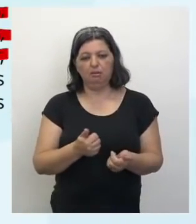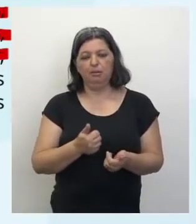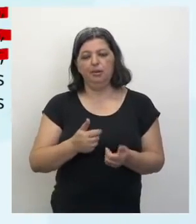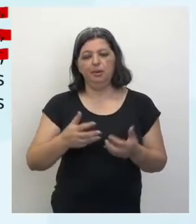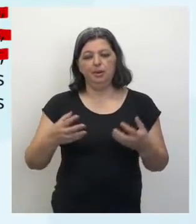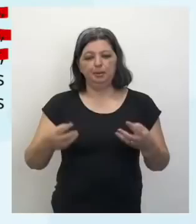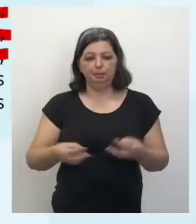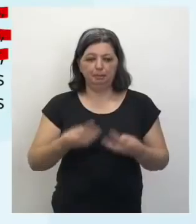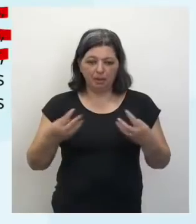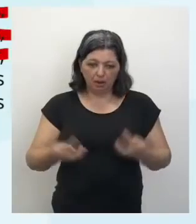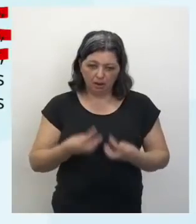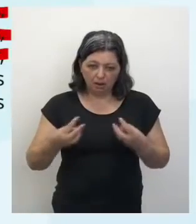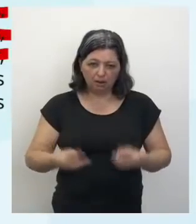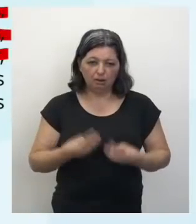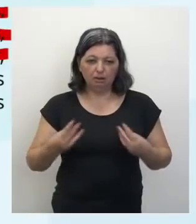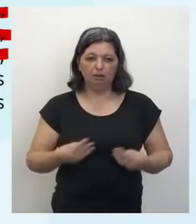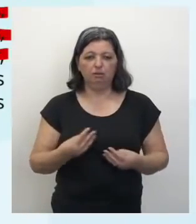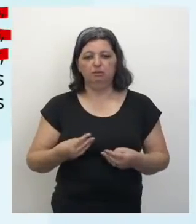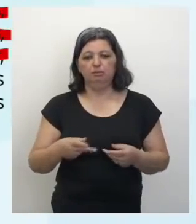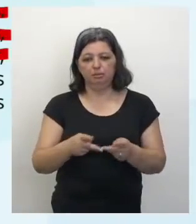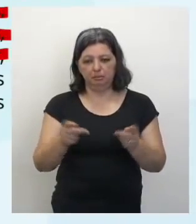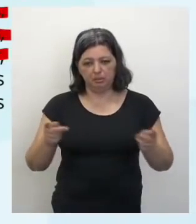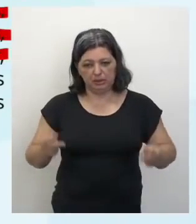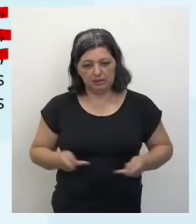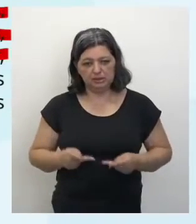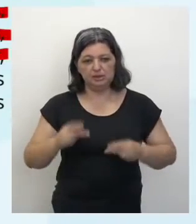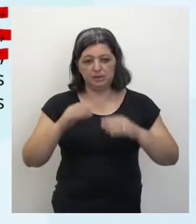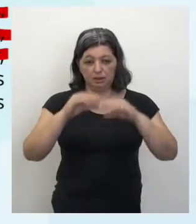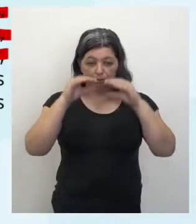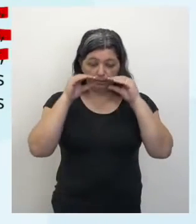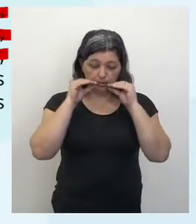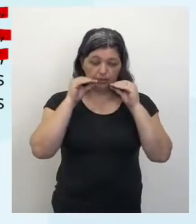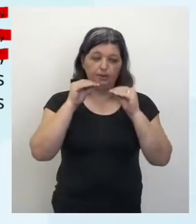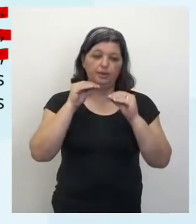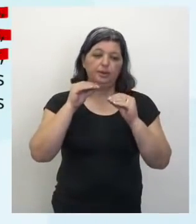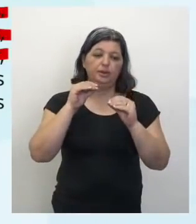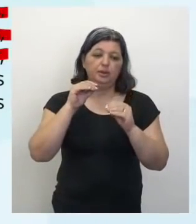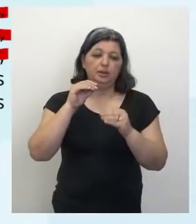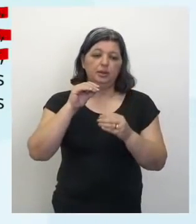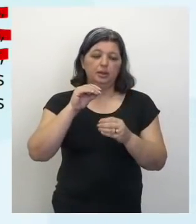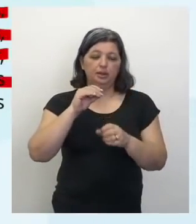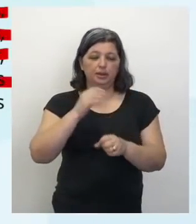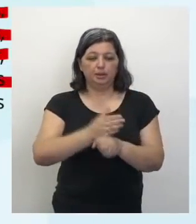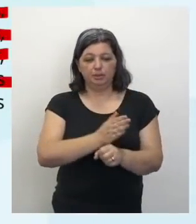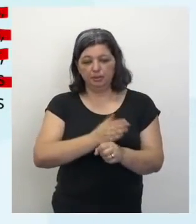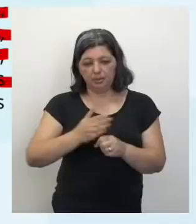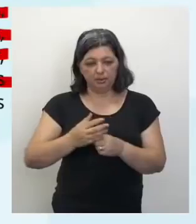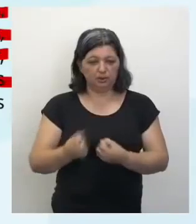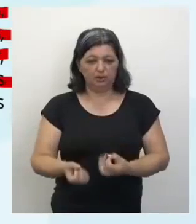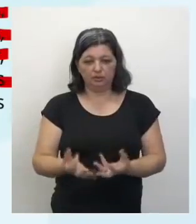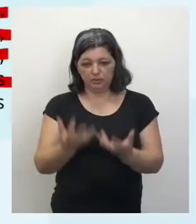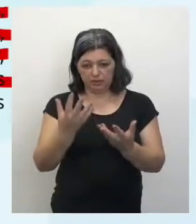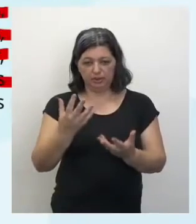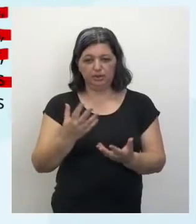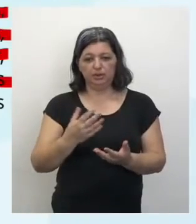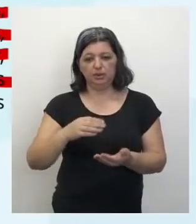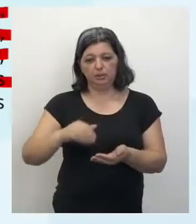instantâneo, pizzas, hambúrguer, margarina, batata frita congelada, maioneses,